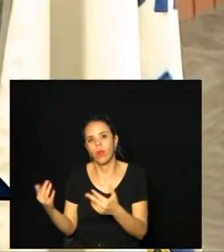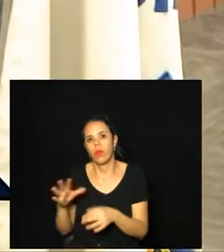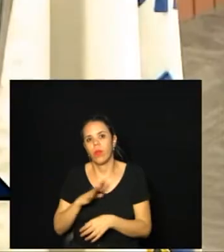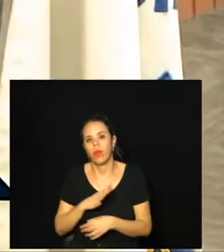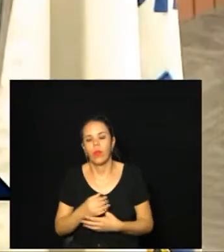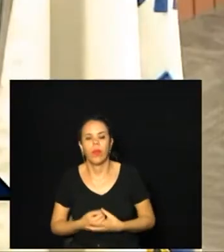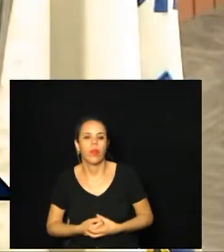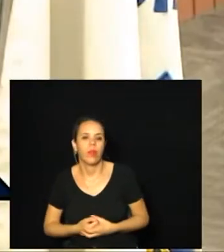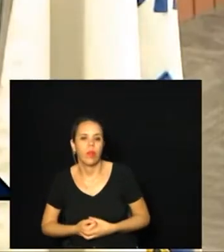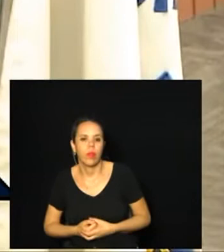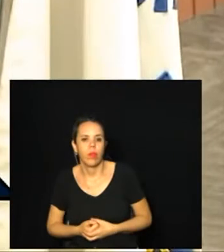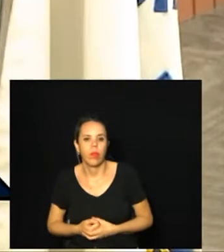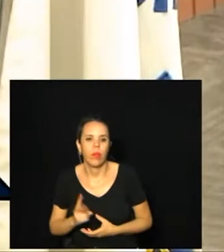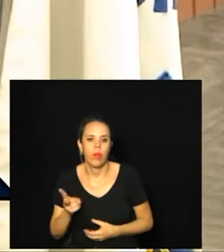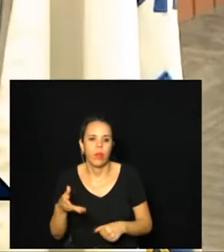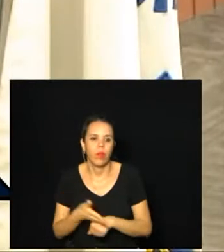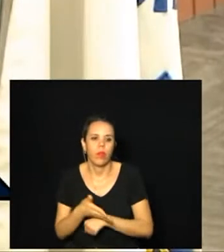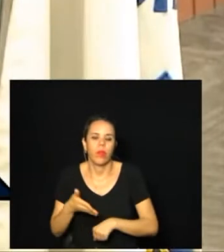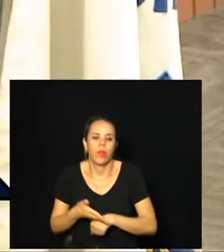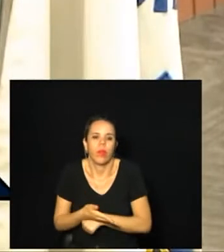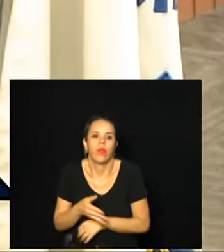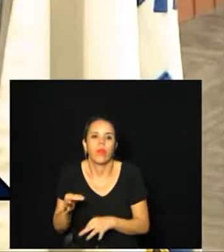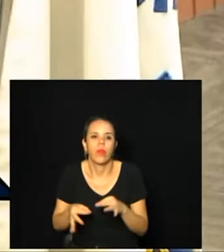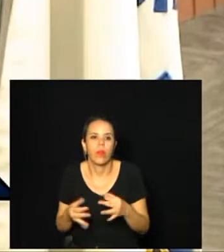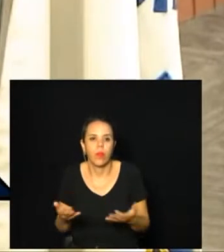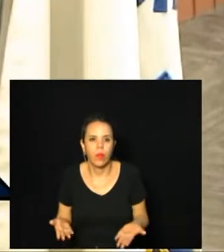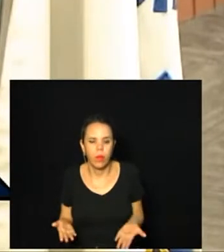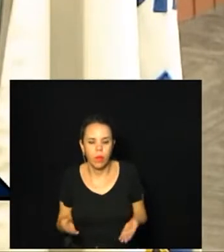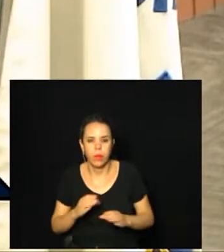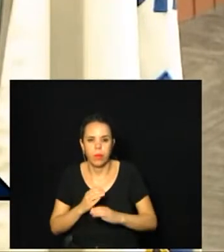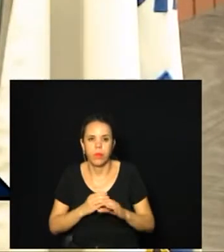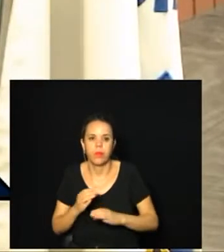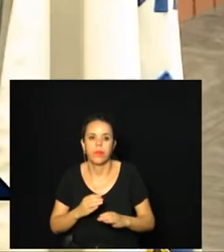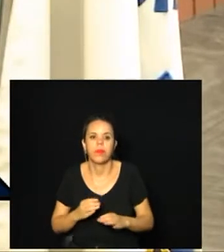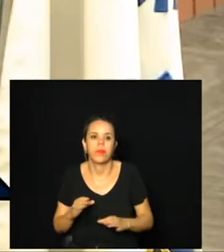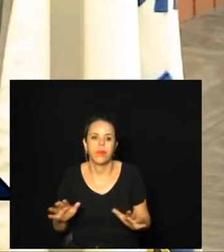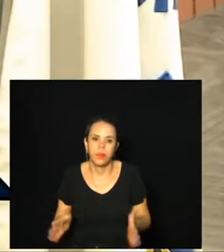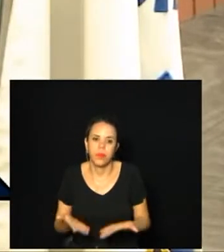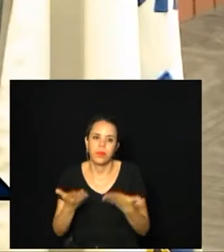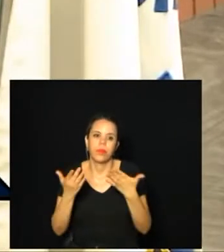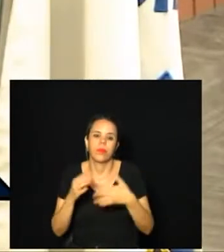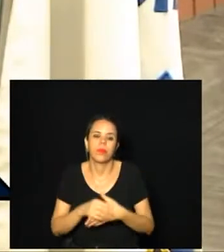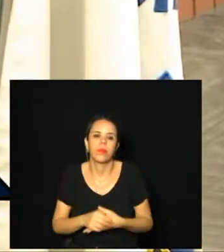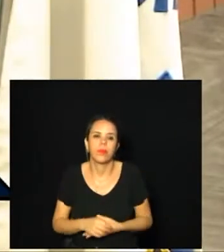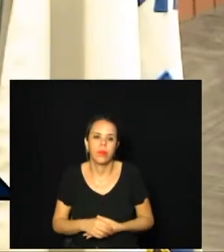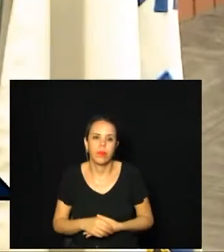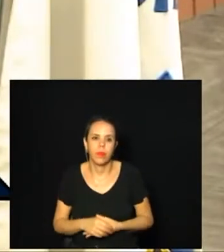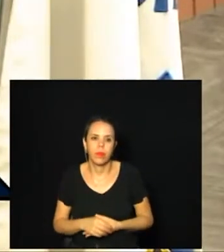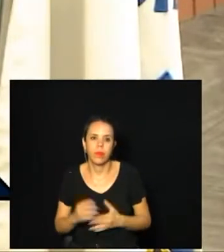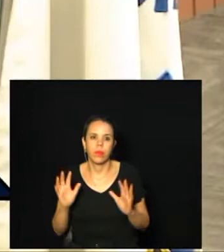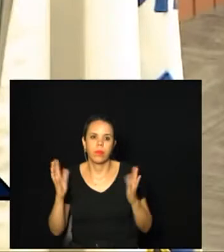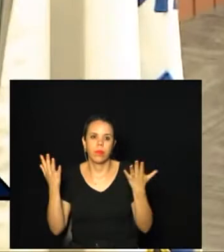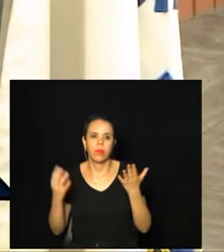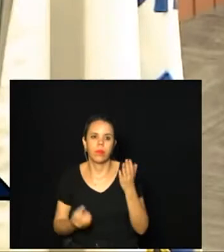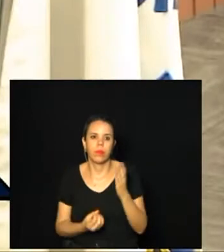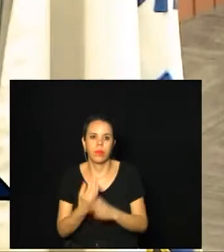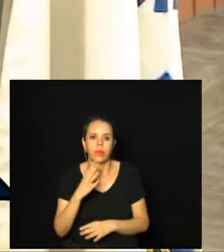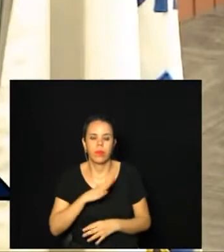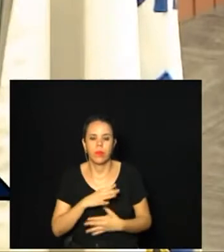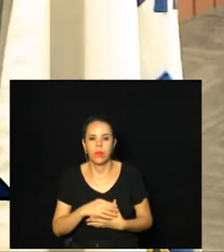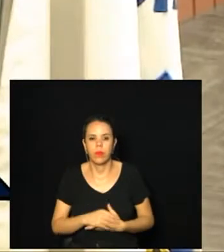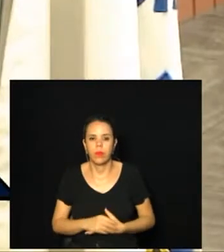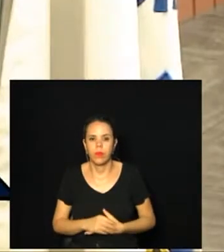cidade. Sempre participei como jurado desse concurso, incentivo, né, esse tipo de evento que acontece na nossa